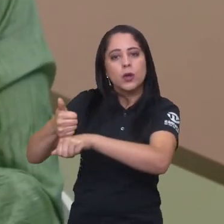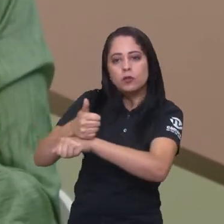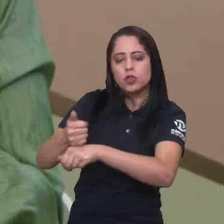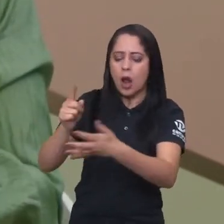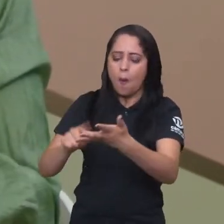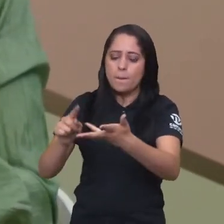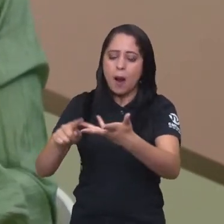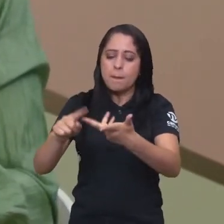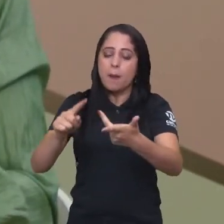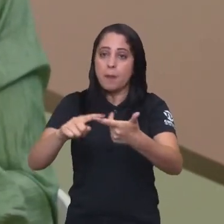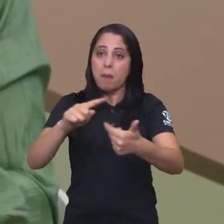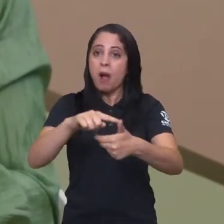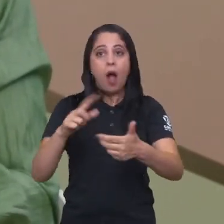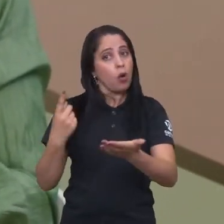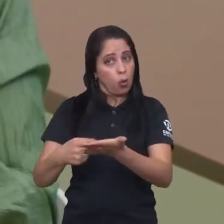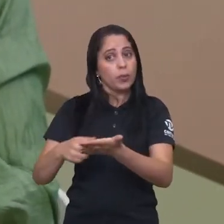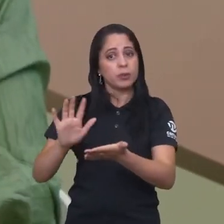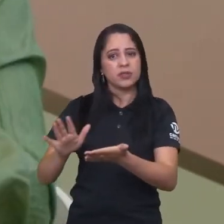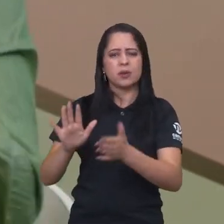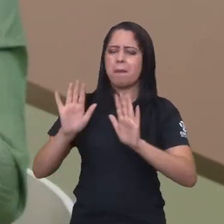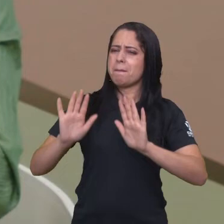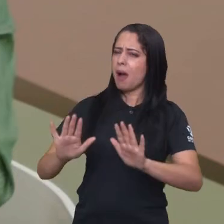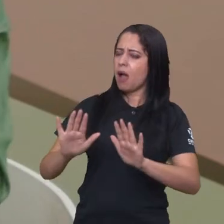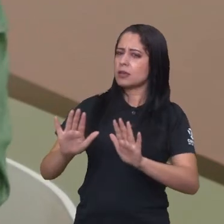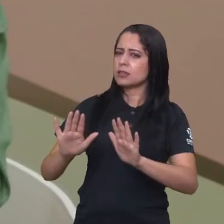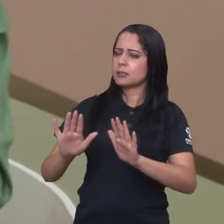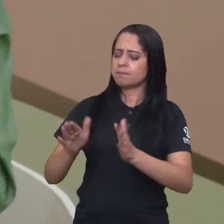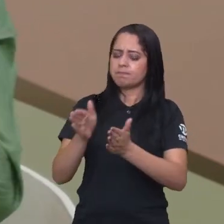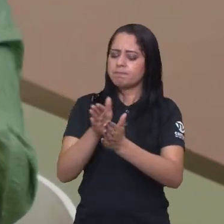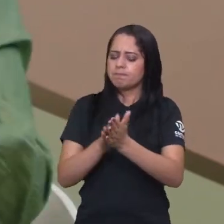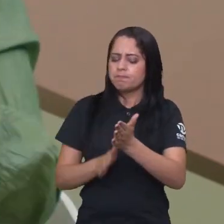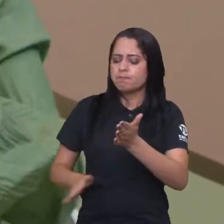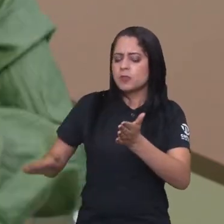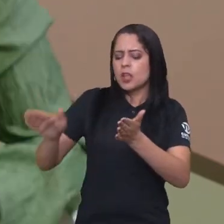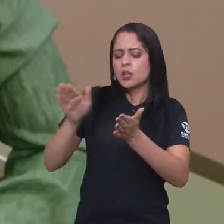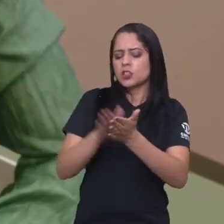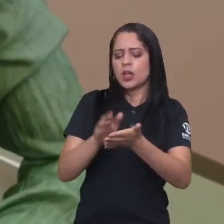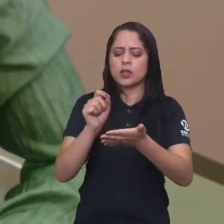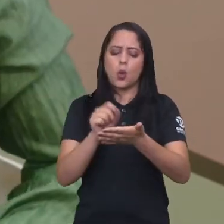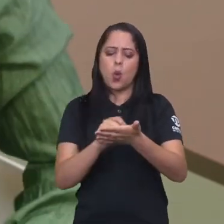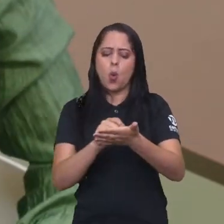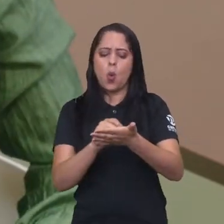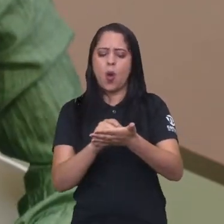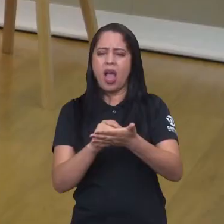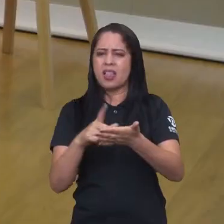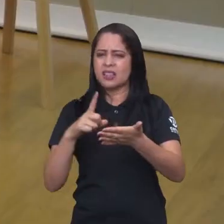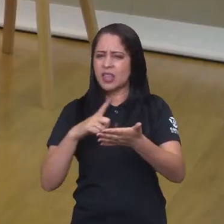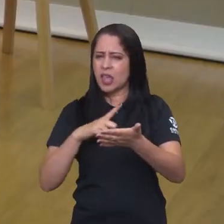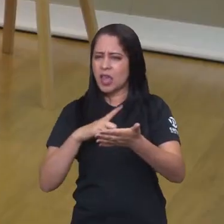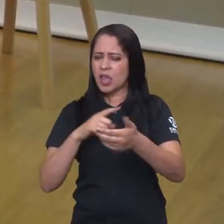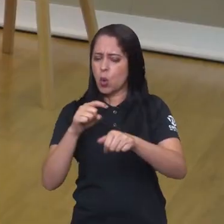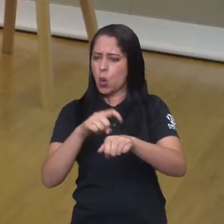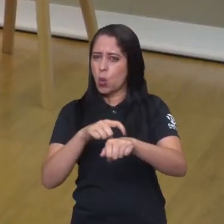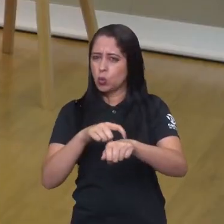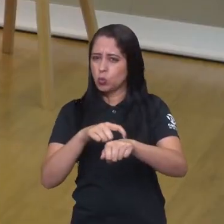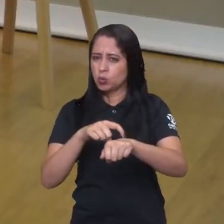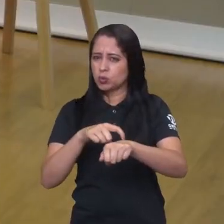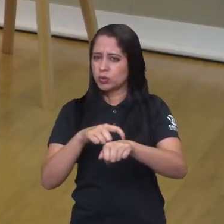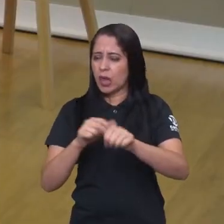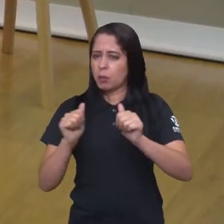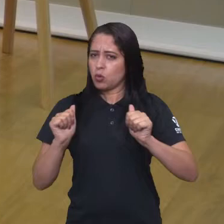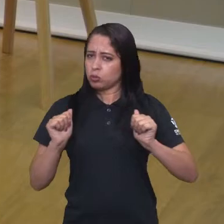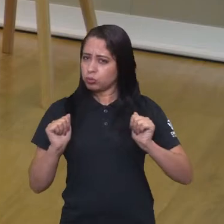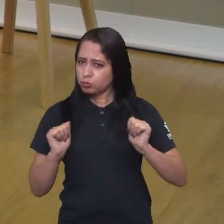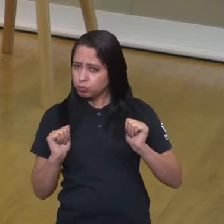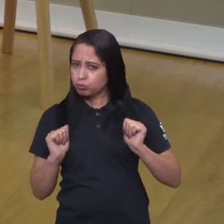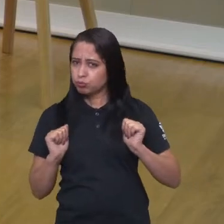nossa vida? E tem tudo a ver com inteligência emocional isso daí, porque se a gente não tem inteligência, como é que a gente vai lembrar de todos esses desafios? E a gente escuta tanto, né? Eu não tenho tempo